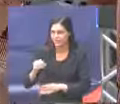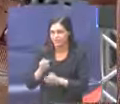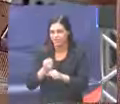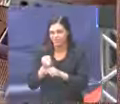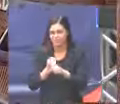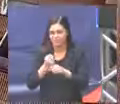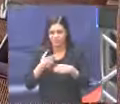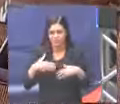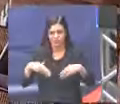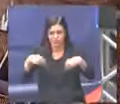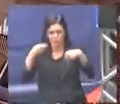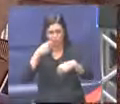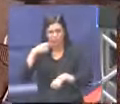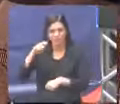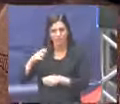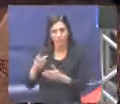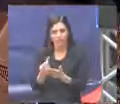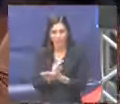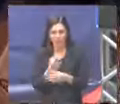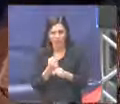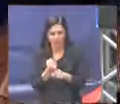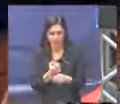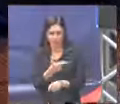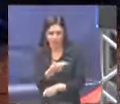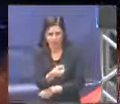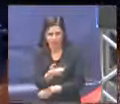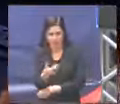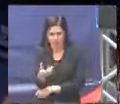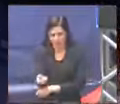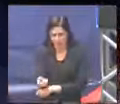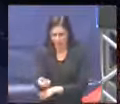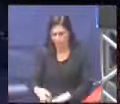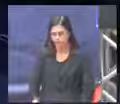Tiradentes, que acontecerá em 2026.